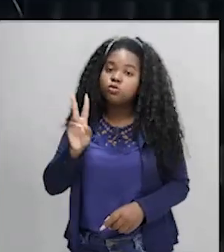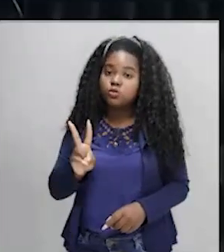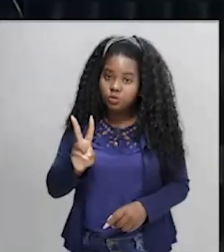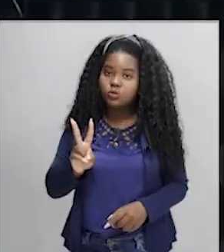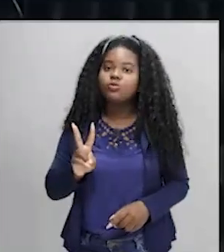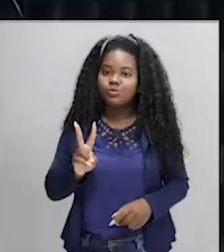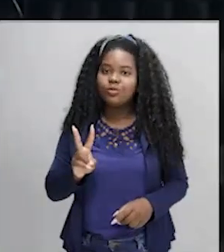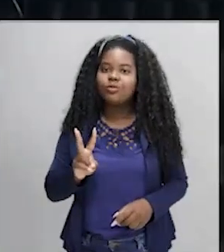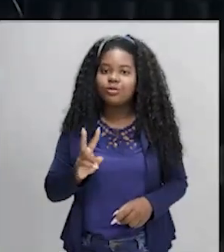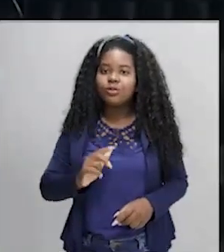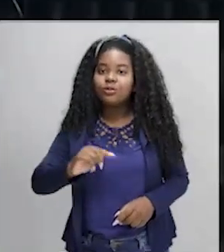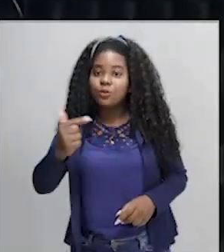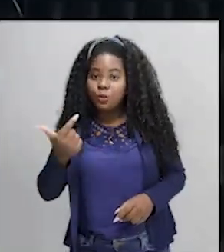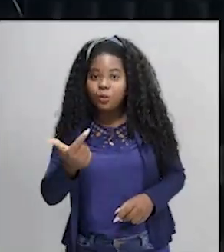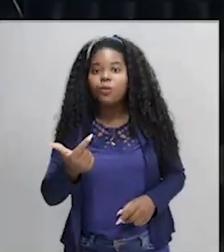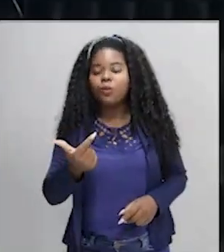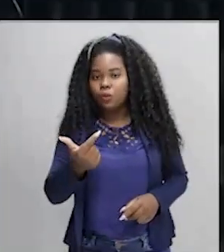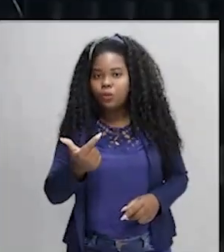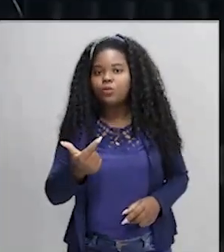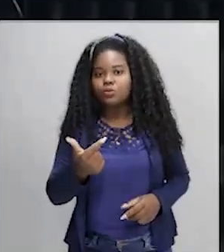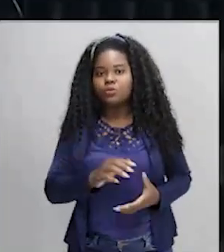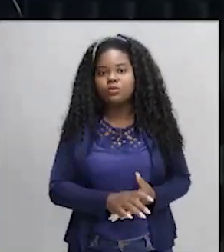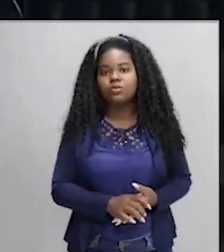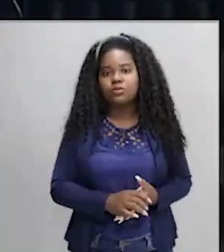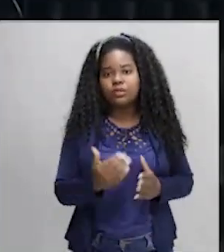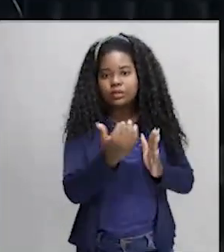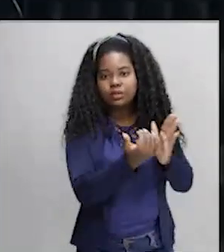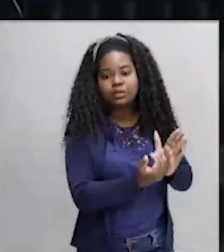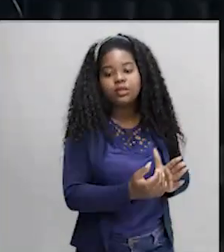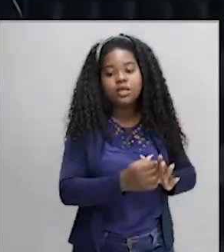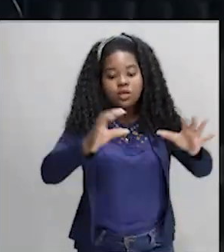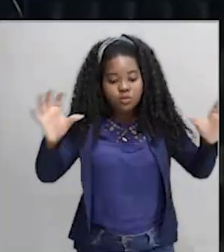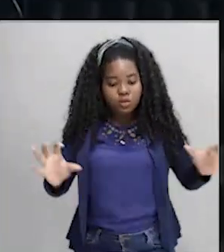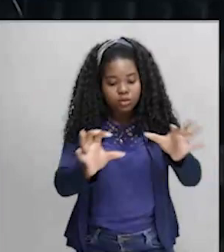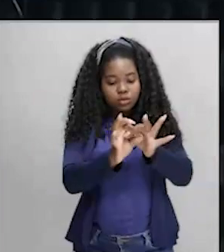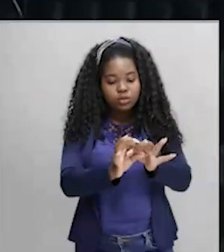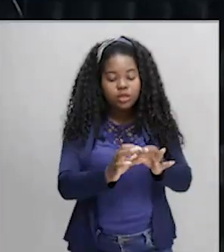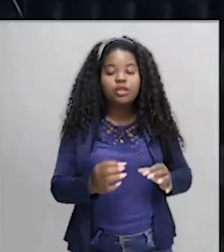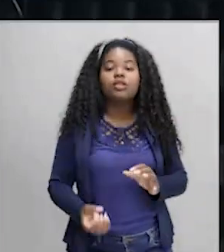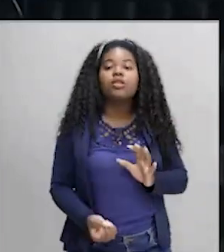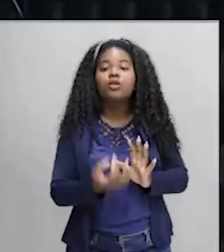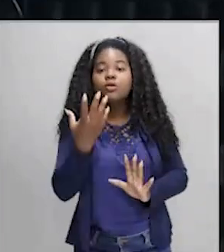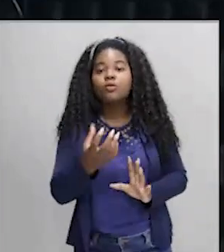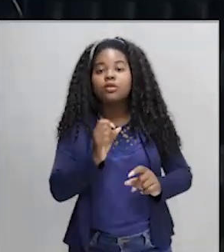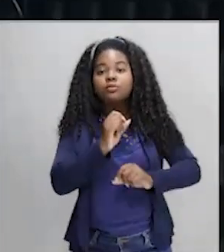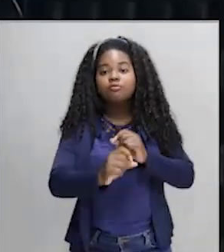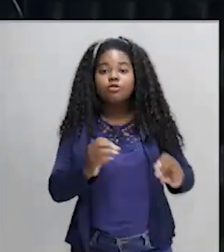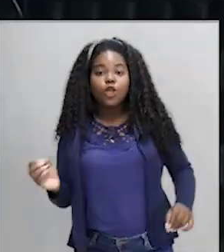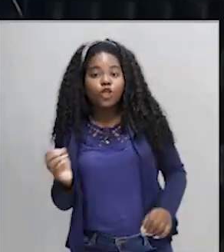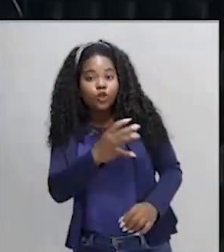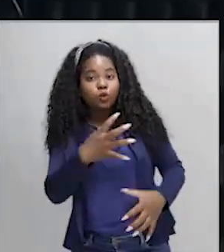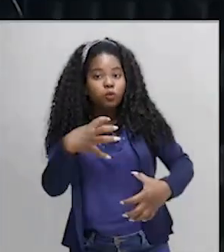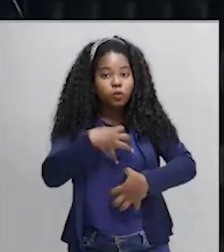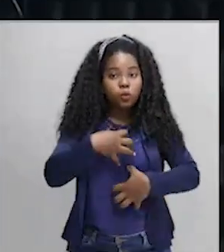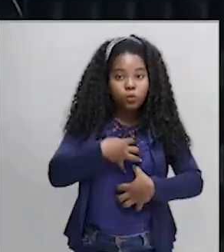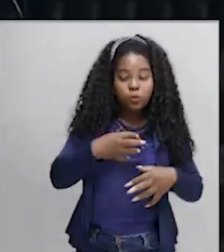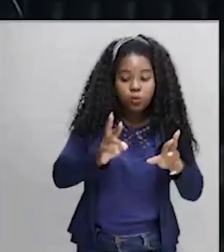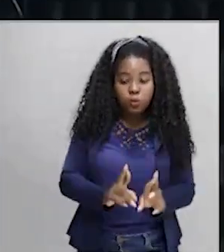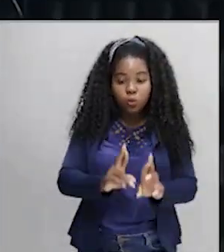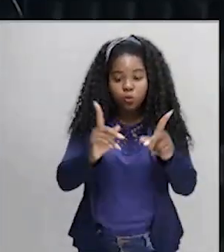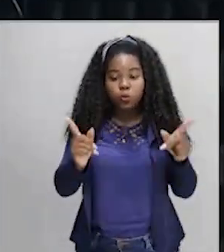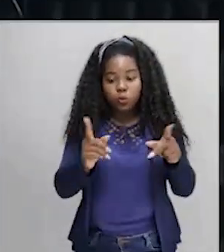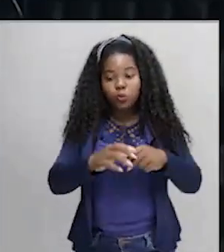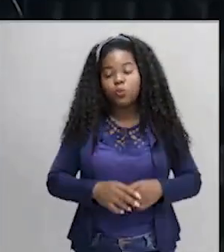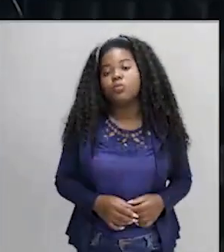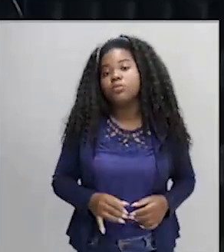quando você analisa essa combinação junta, ele cria um novo significado. Ele cria um sentido diferente e, no